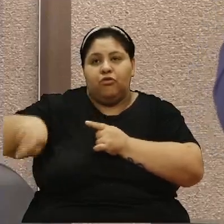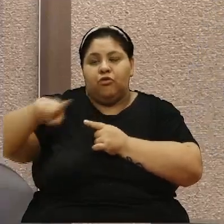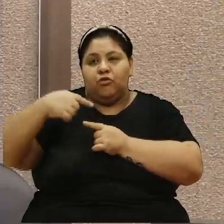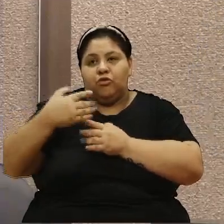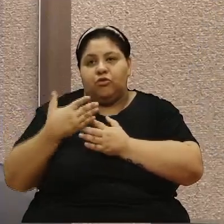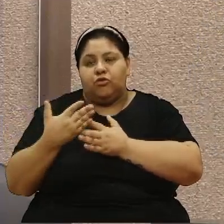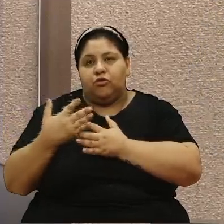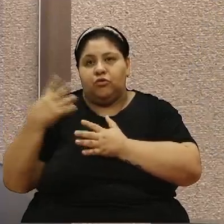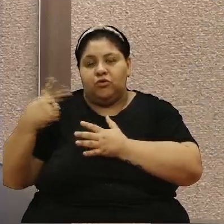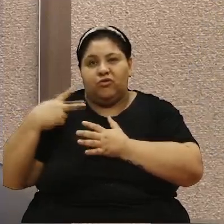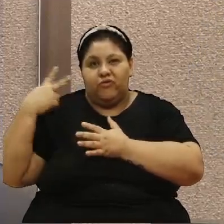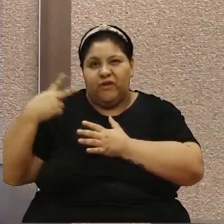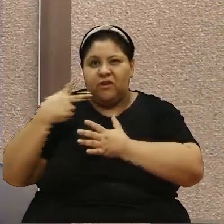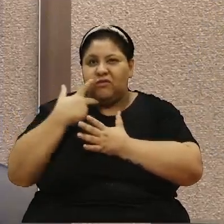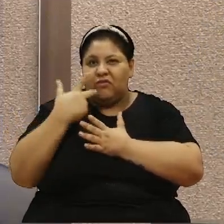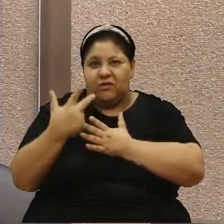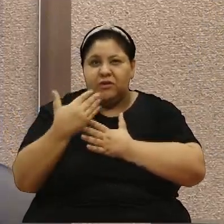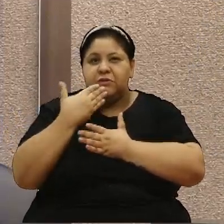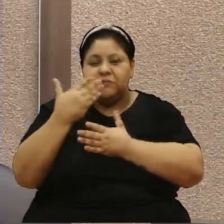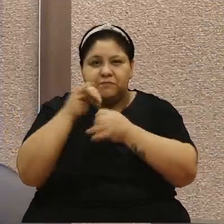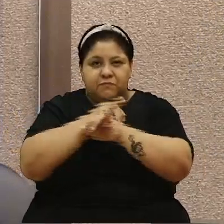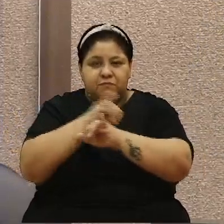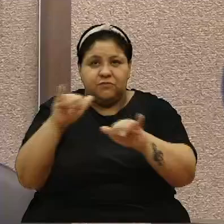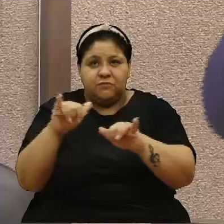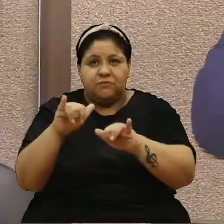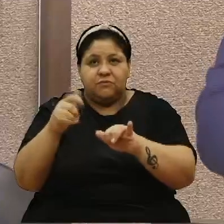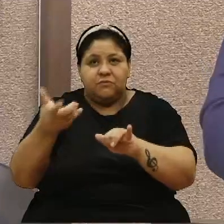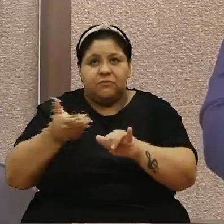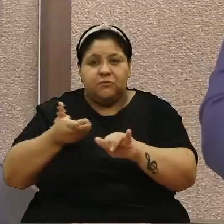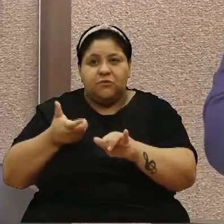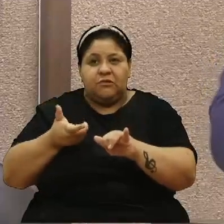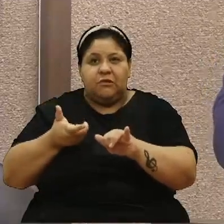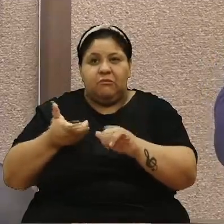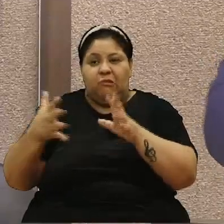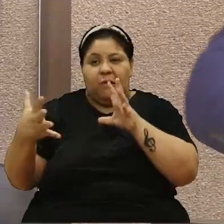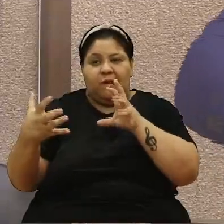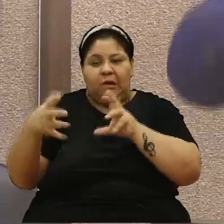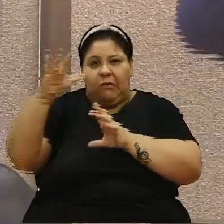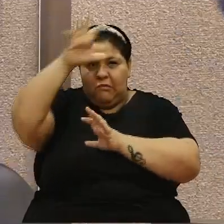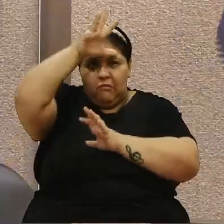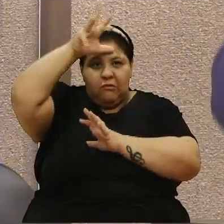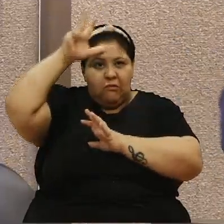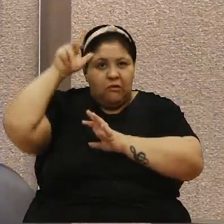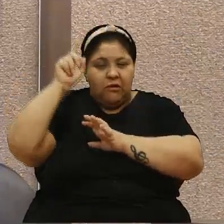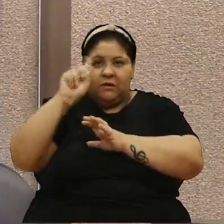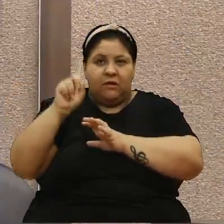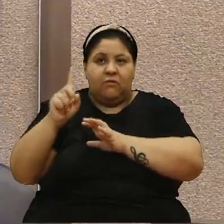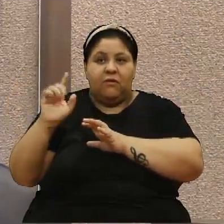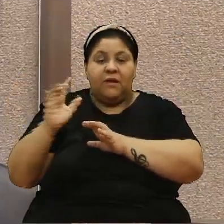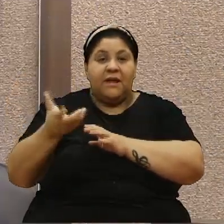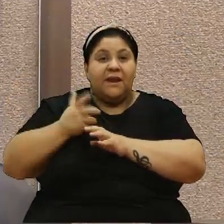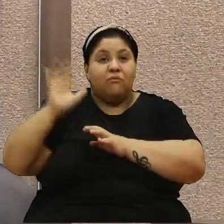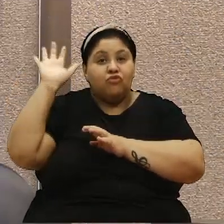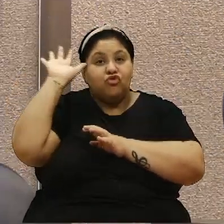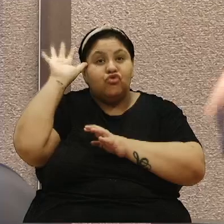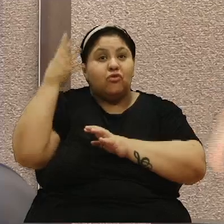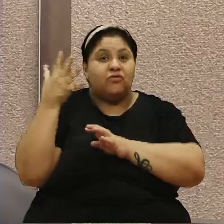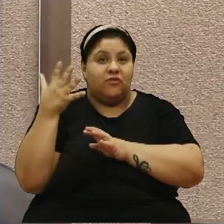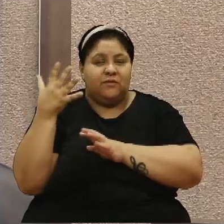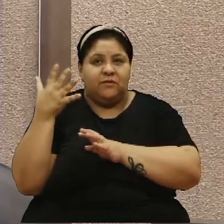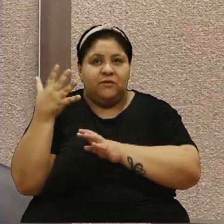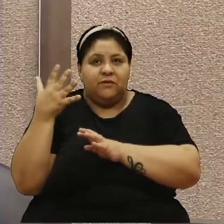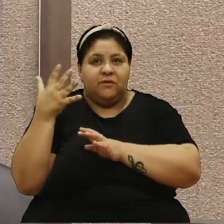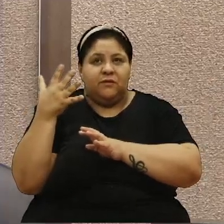a vereadora está trazendo esse pedido de informações que nós queremos atacar o executivo. Nós queremos soluções. E aqui,